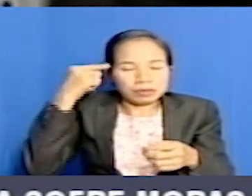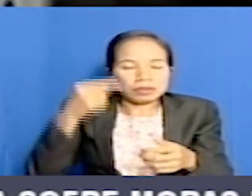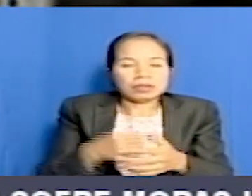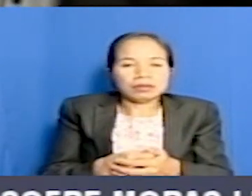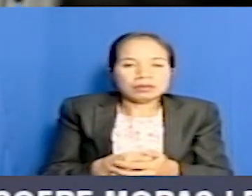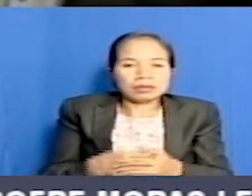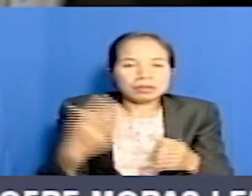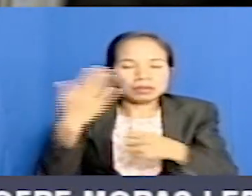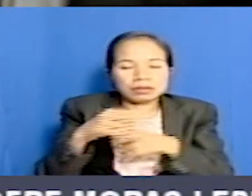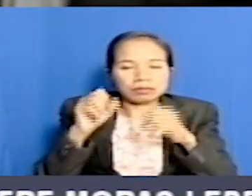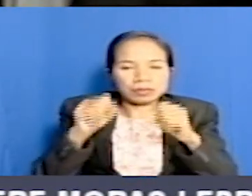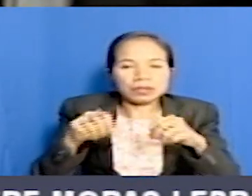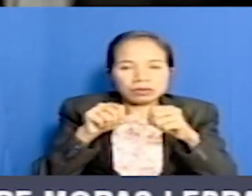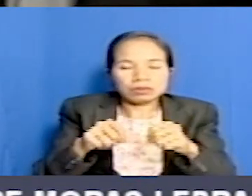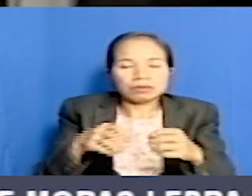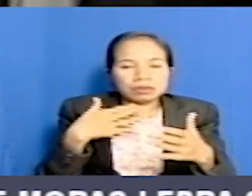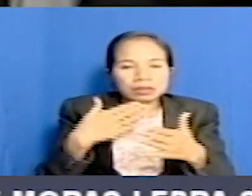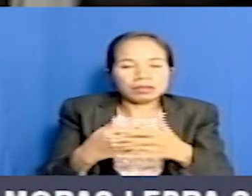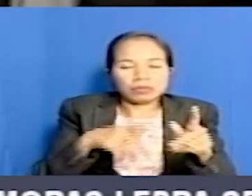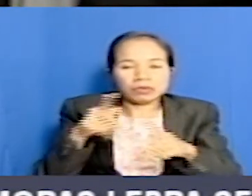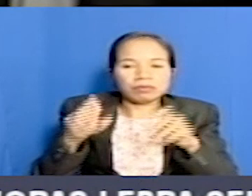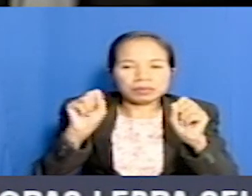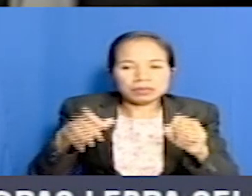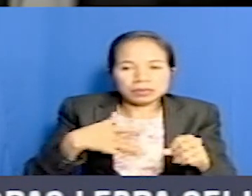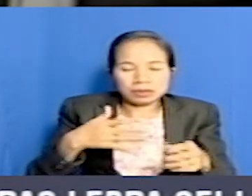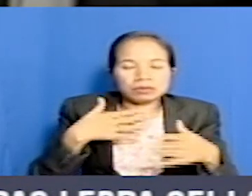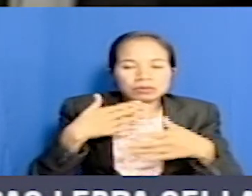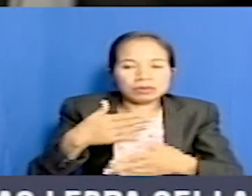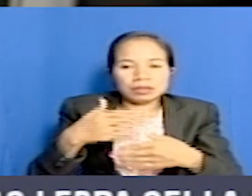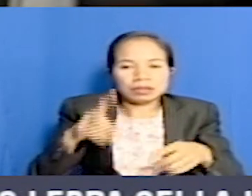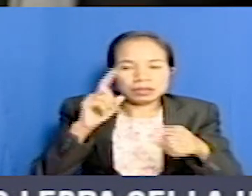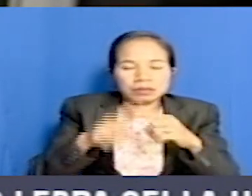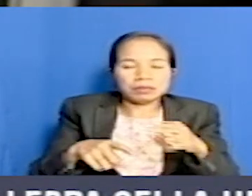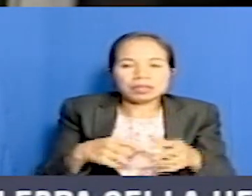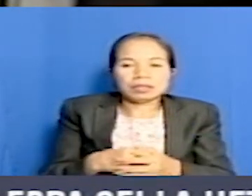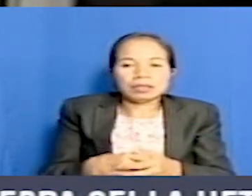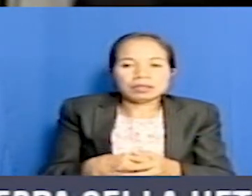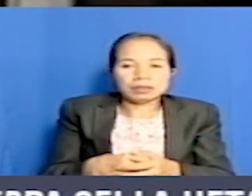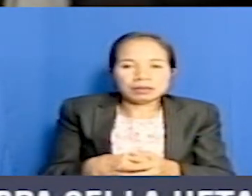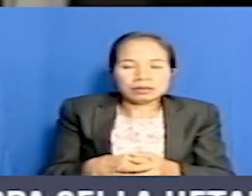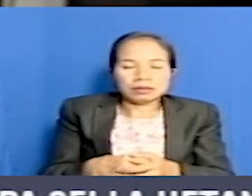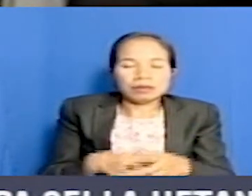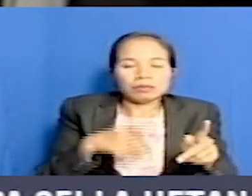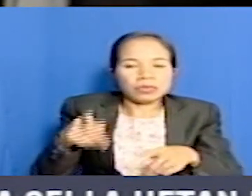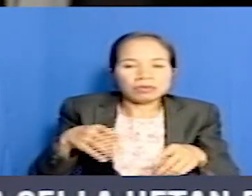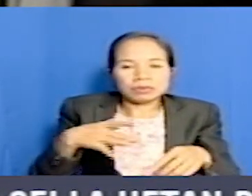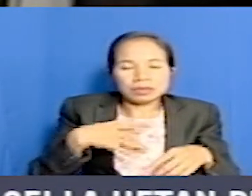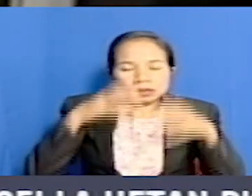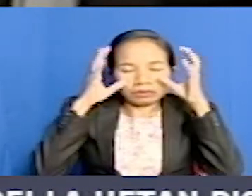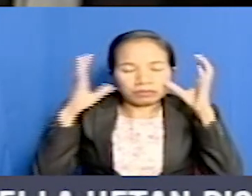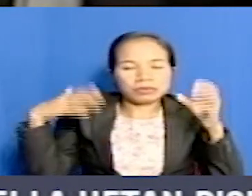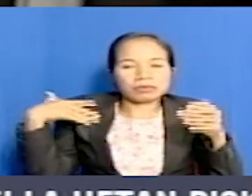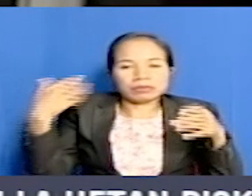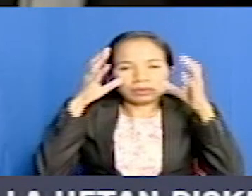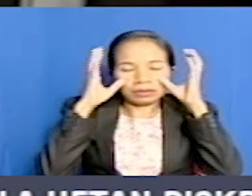sound ne bele lao stabile file fale po bone bele sinti contenti la bele nesan governo ne po bu sinti tristi zoben mo sinti tristi ida